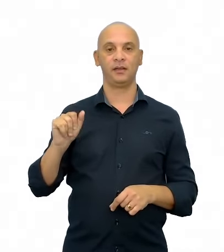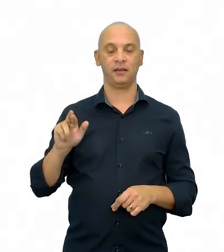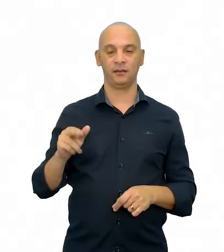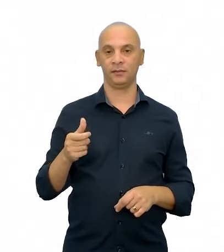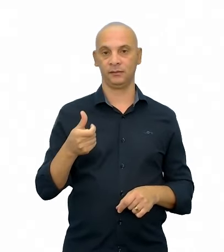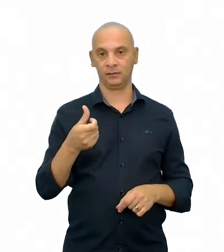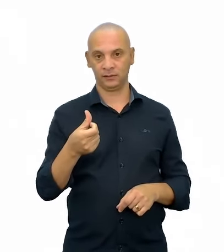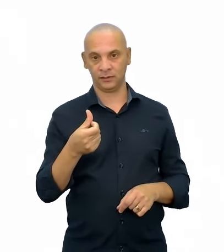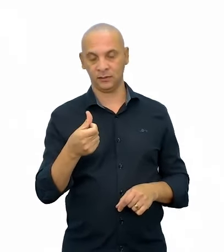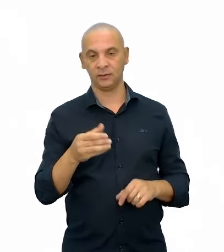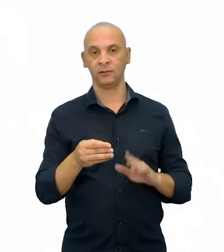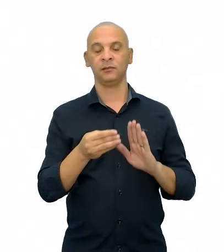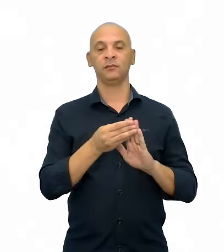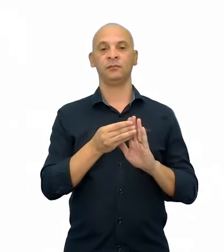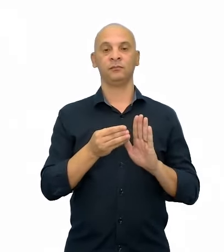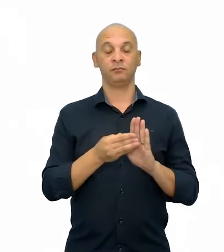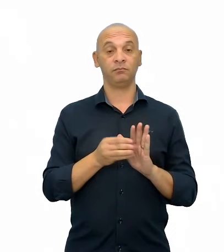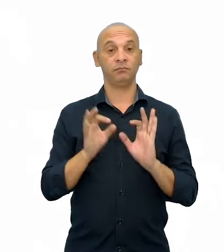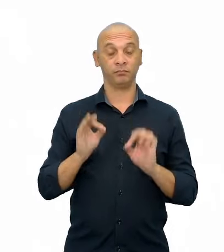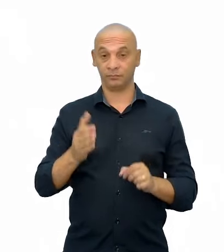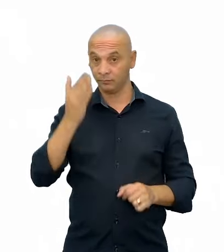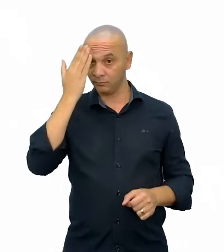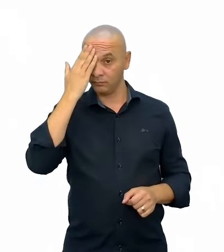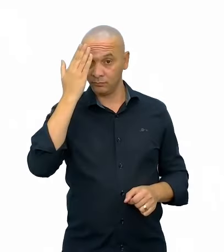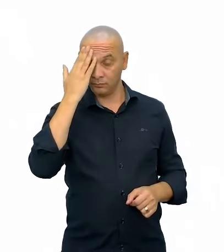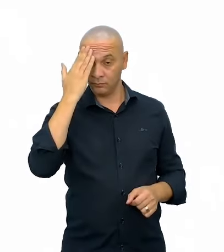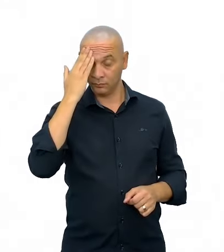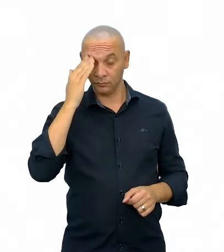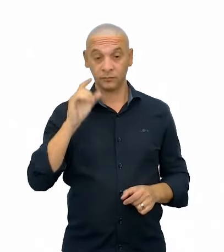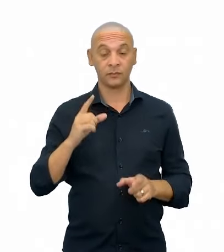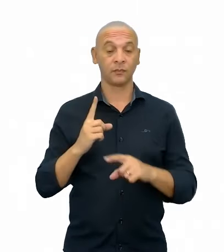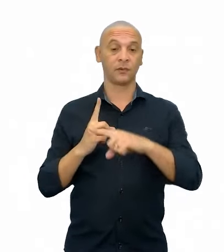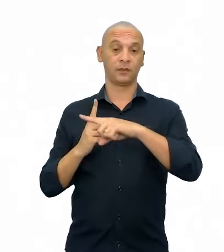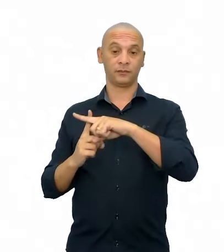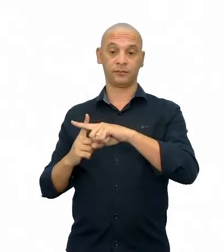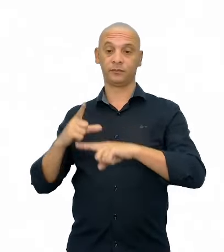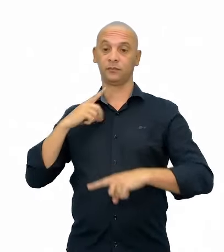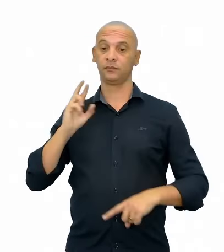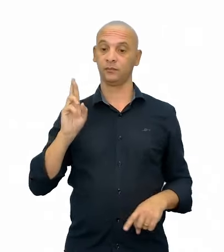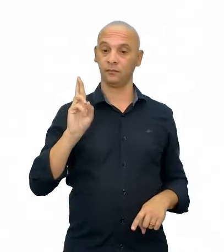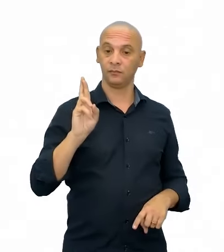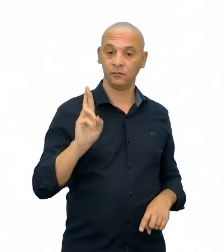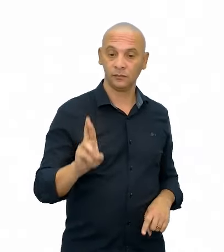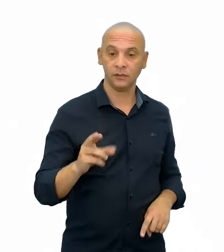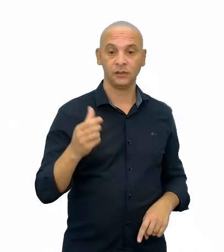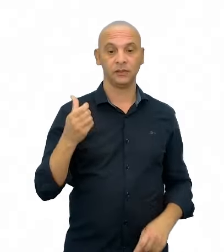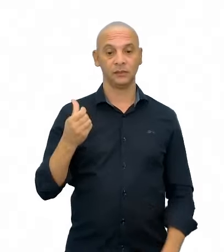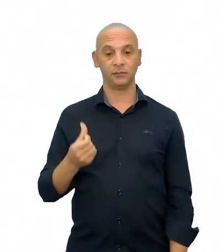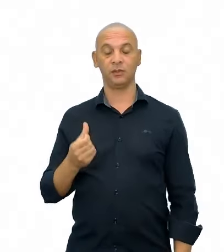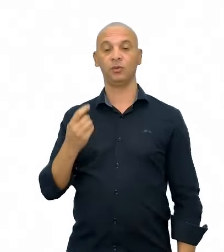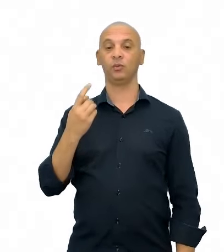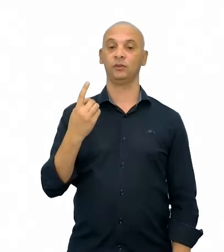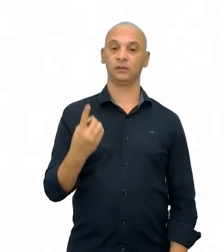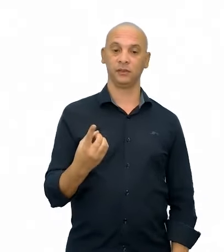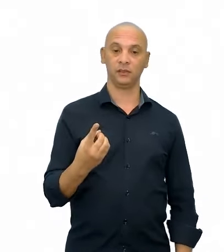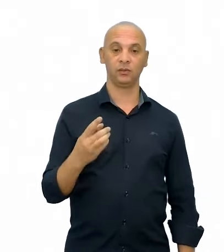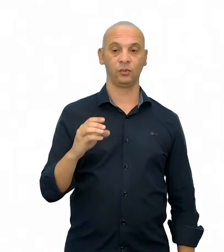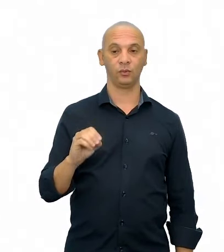Então, a gente chega na conclusão, no algoritmo da adição, aí que nós temos 6.105,